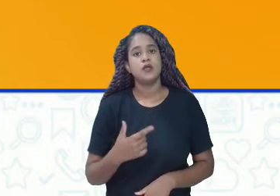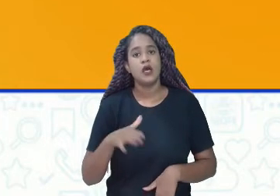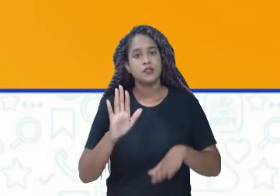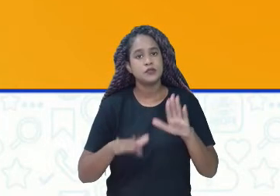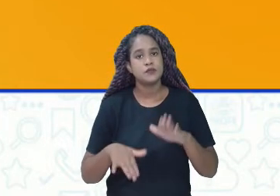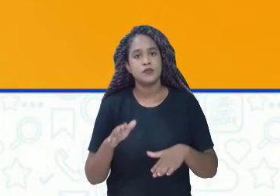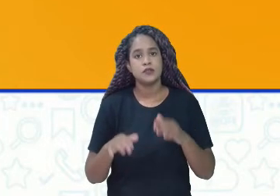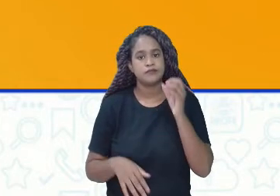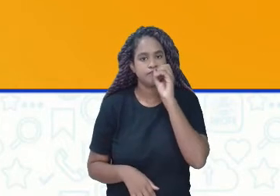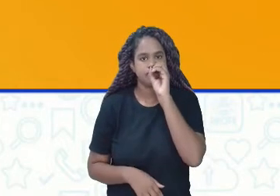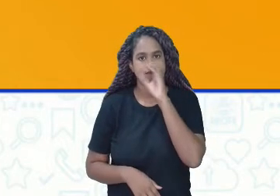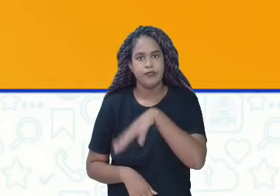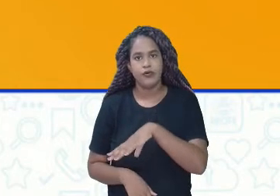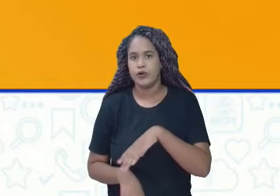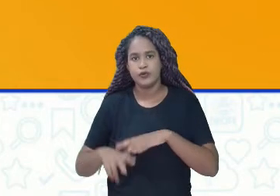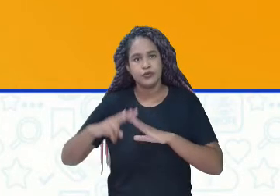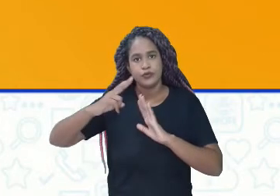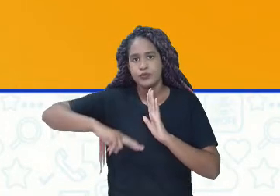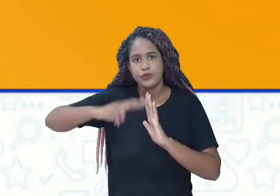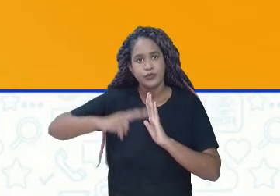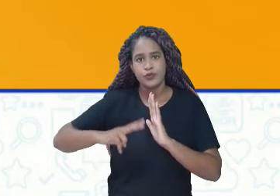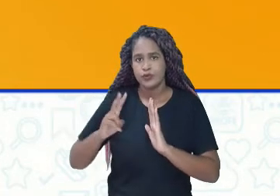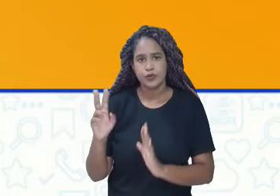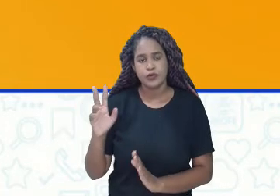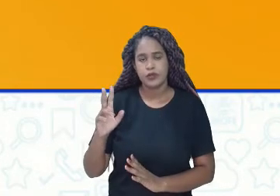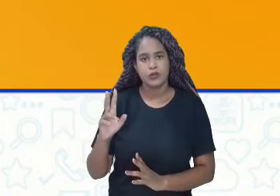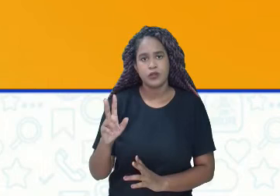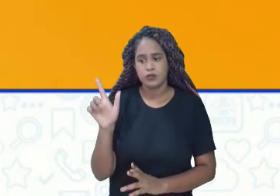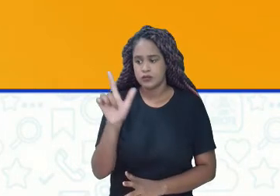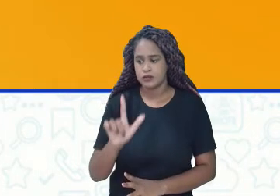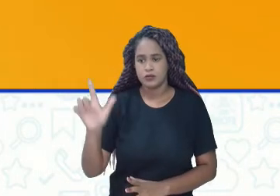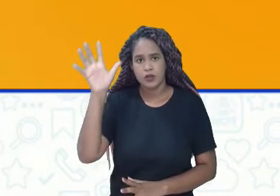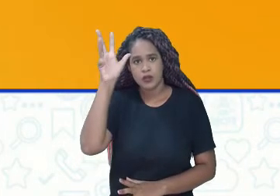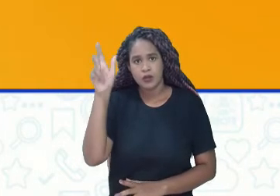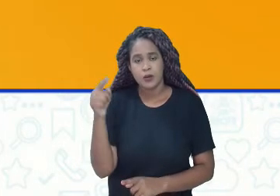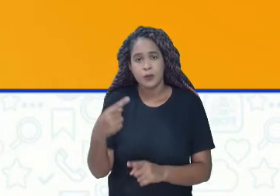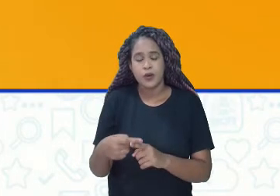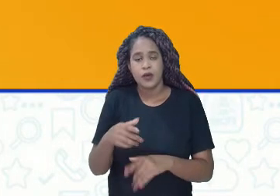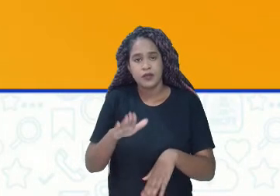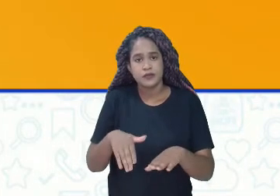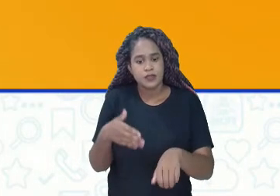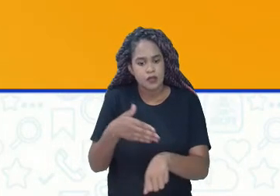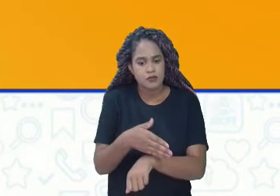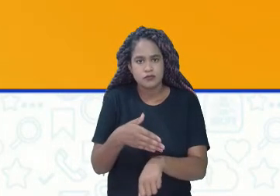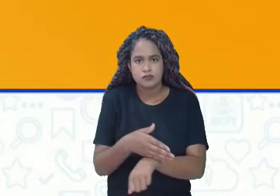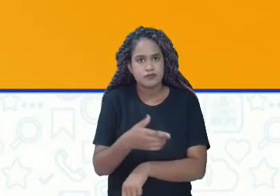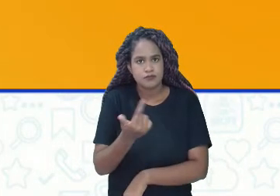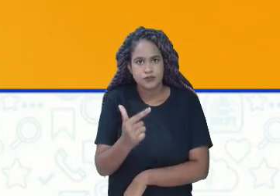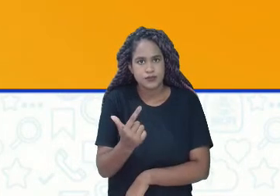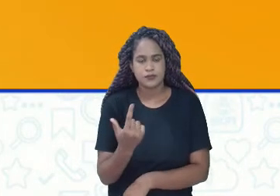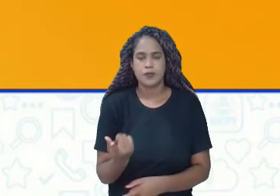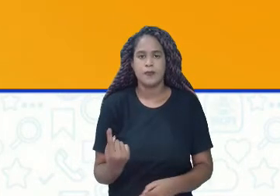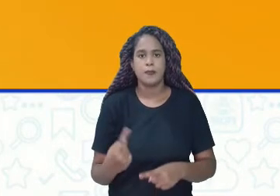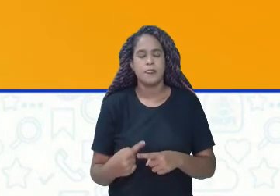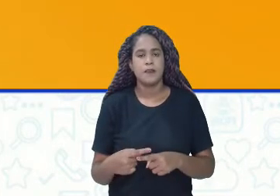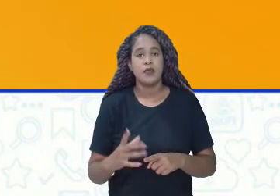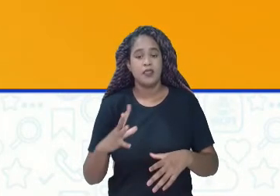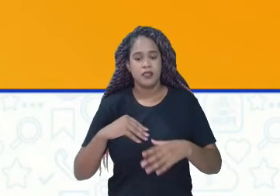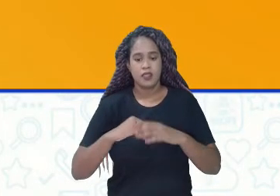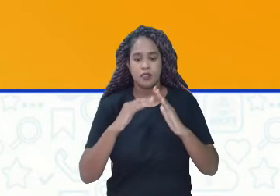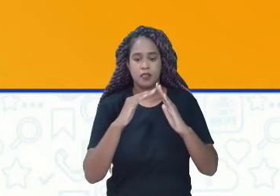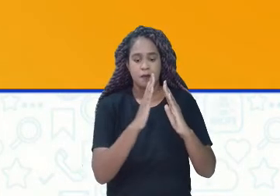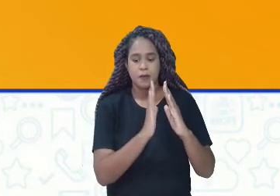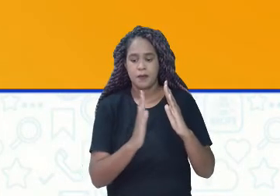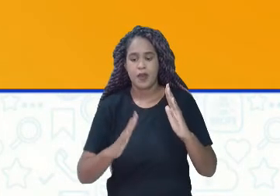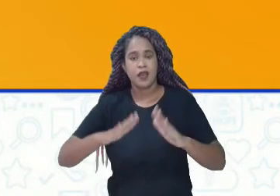desleixo, acaba não lendo, não consumindo tanto, às vezes até por falta de acesso, né? A gente não tem tanta facilidade nas